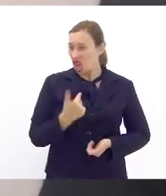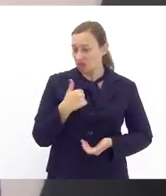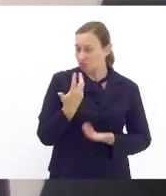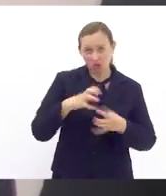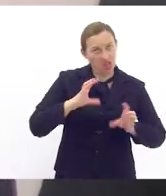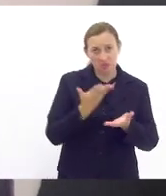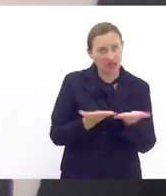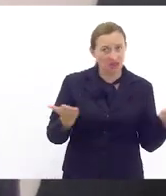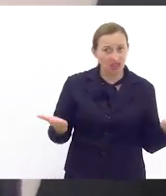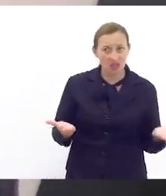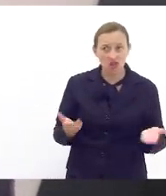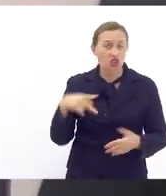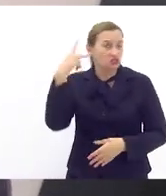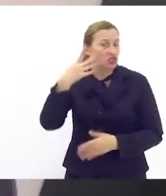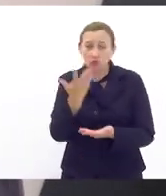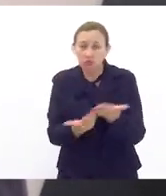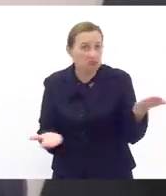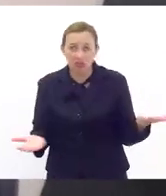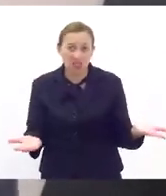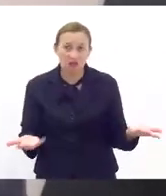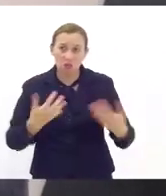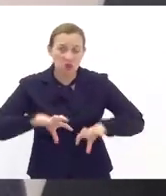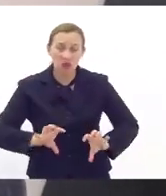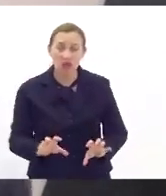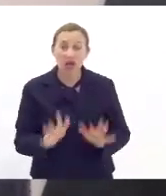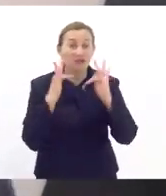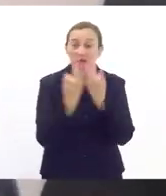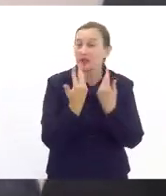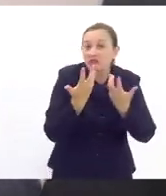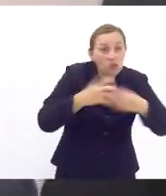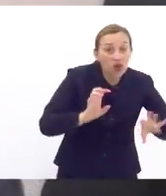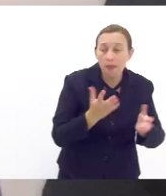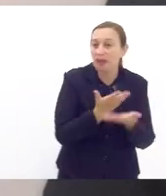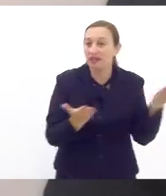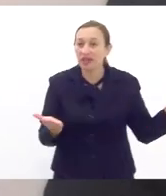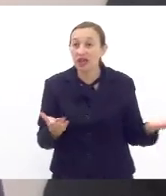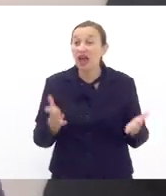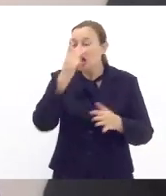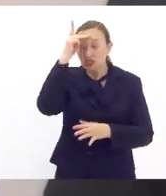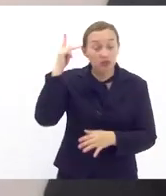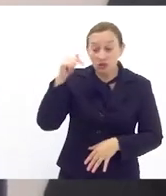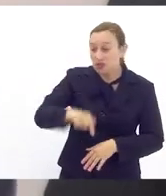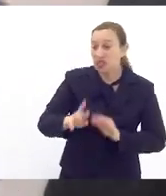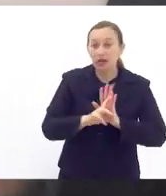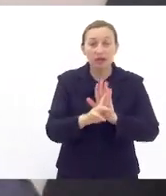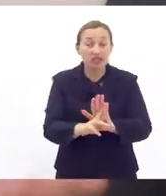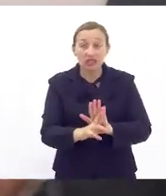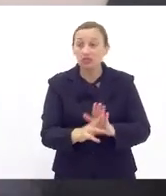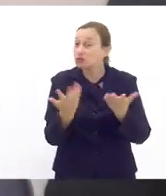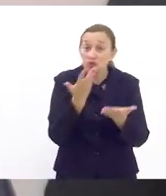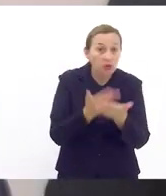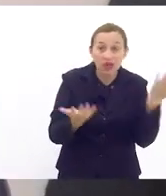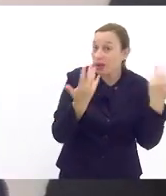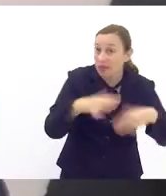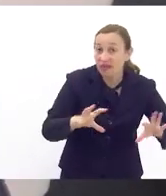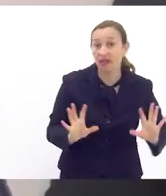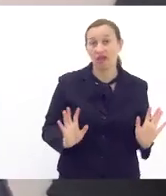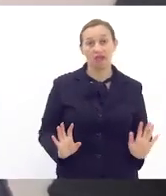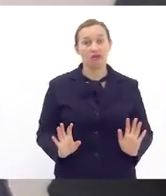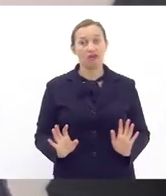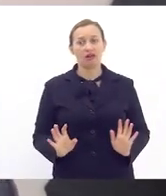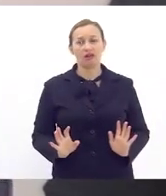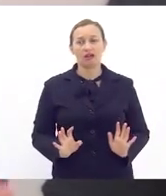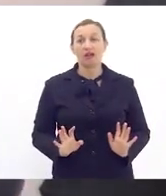perder os vereadores não querem perder os seus familiares que ele perdeu as pessoas que estão aqui representando a sociedade civil organizada não quero perder pô